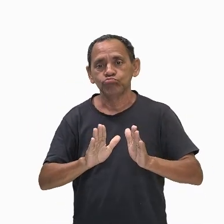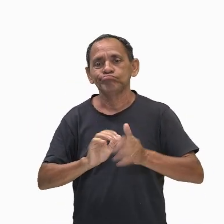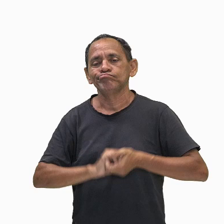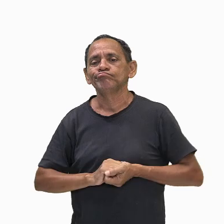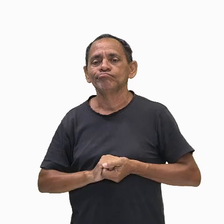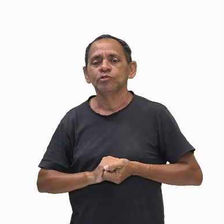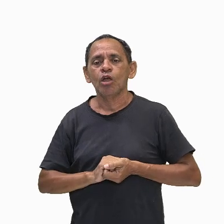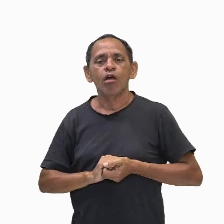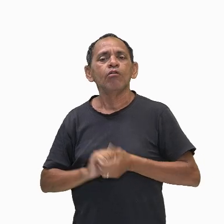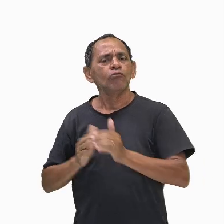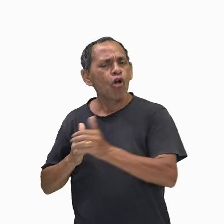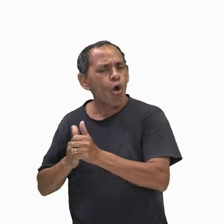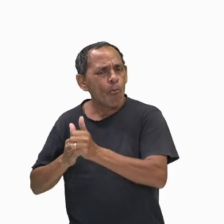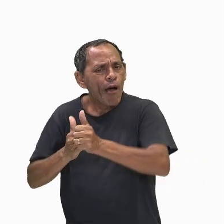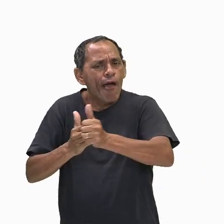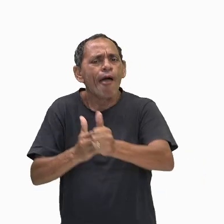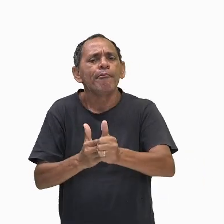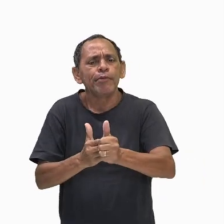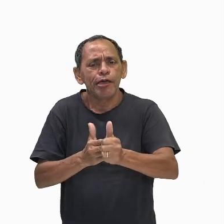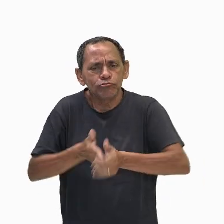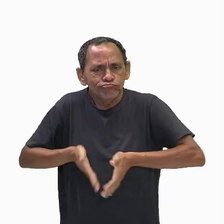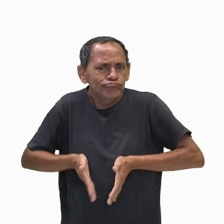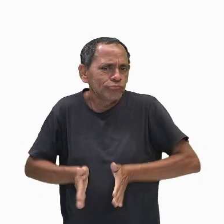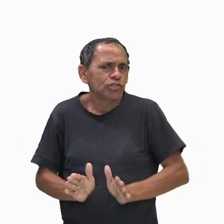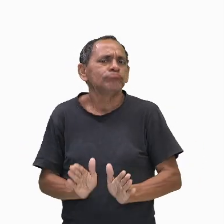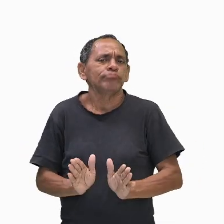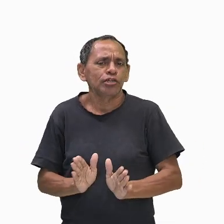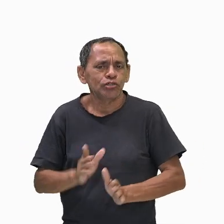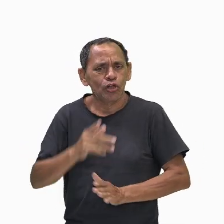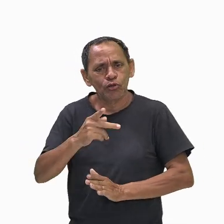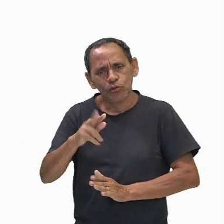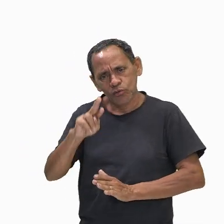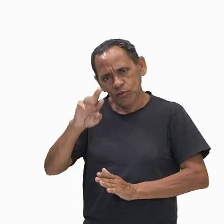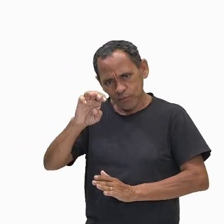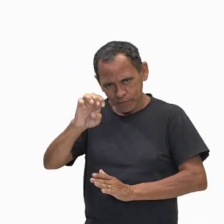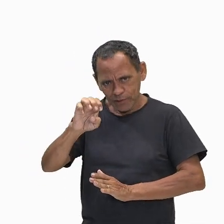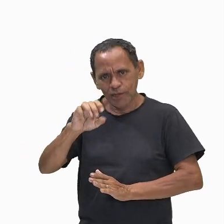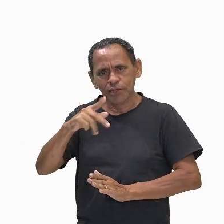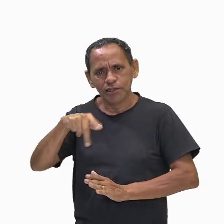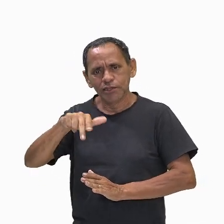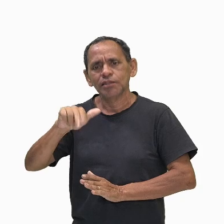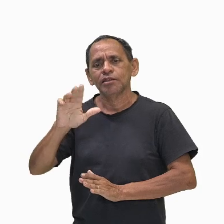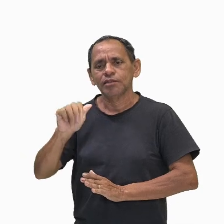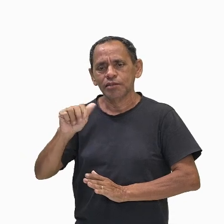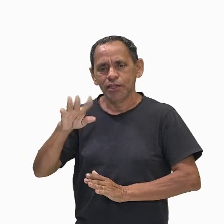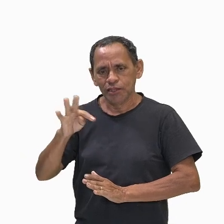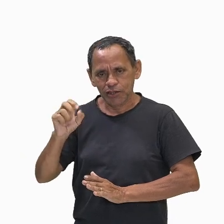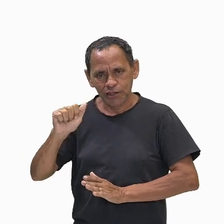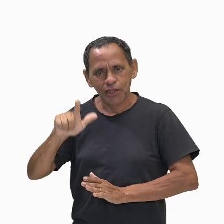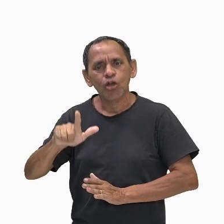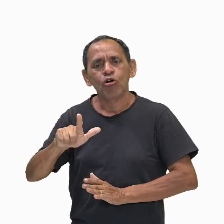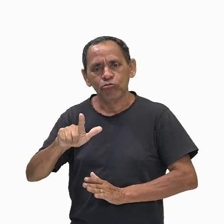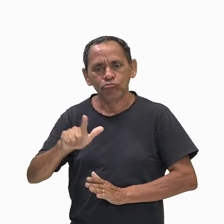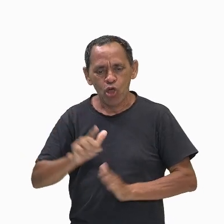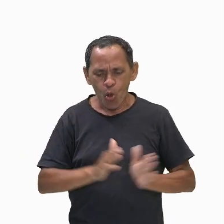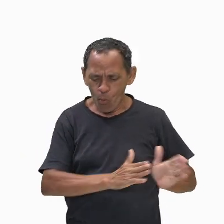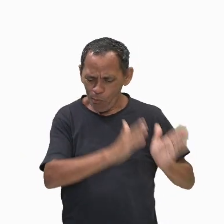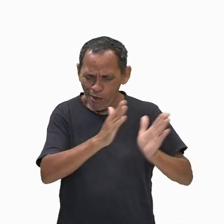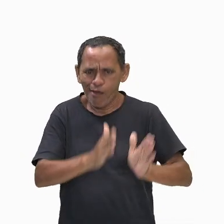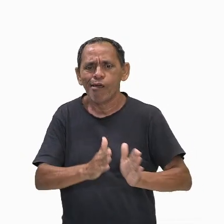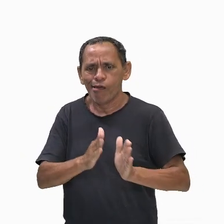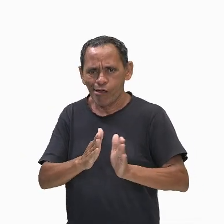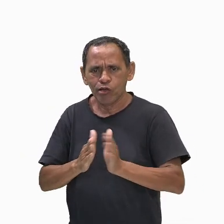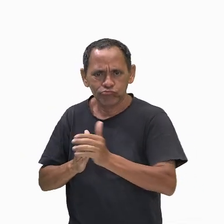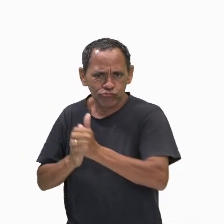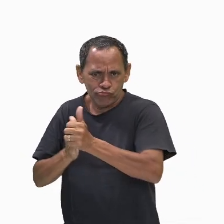fundamental para garantir uma gestação saudável e segura. Durante o pré-natal, a mulher é acompanhada por